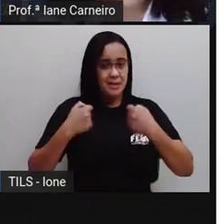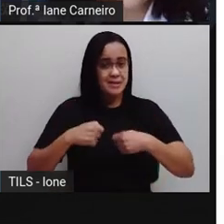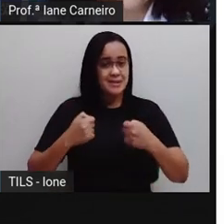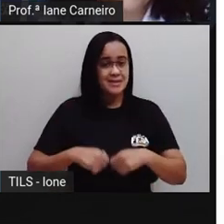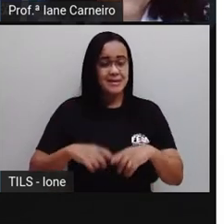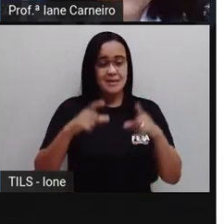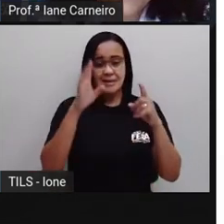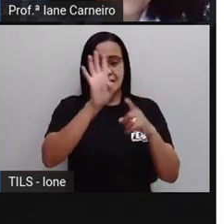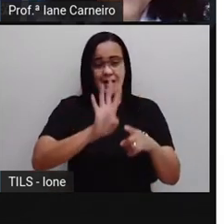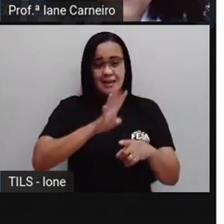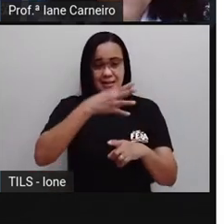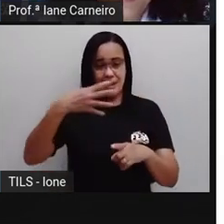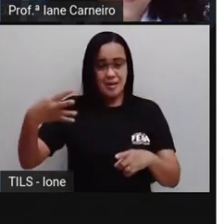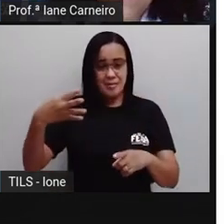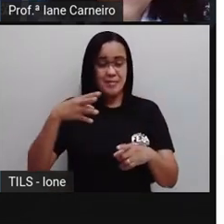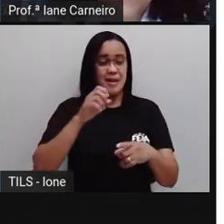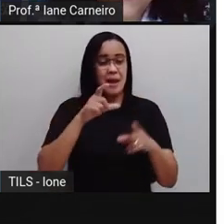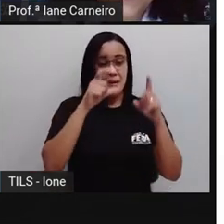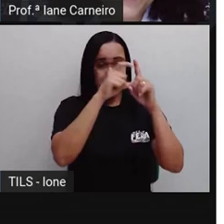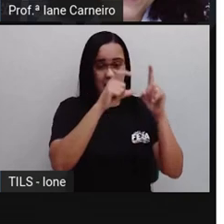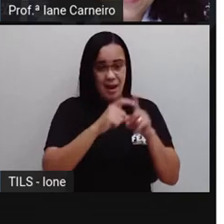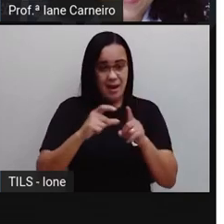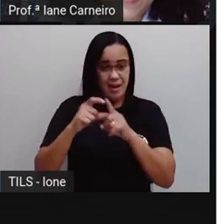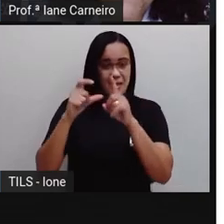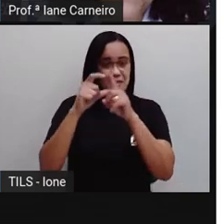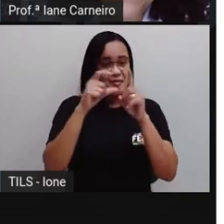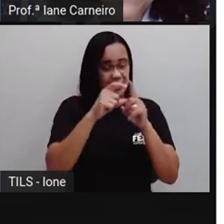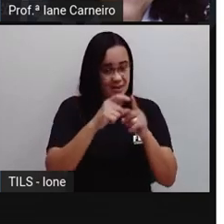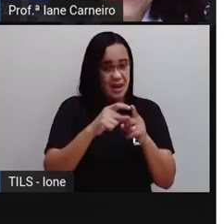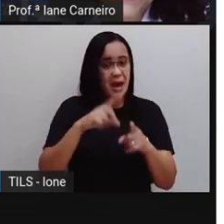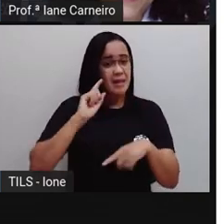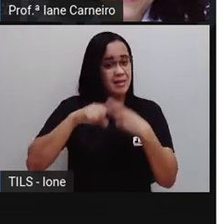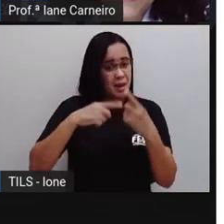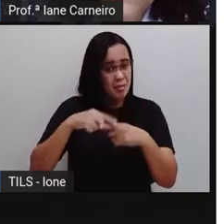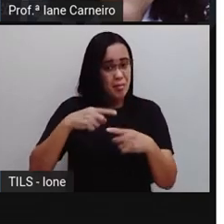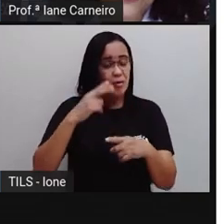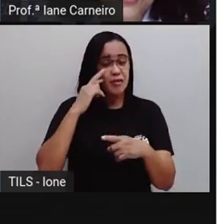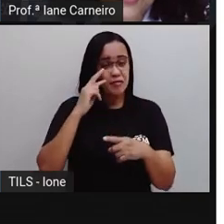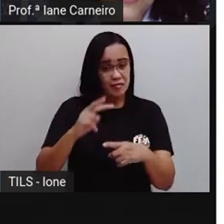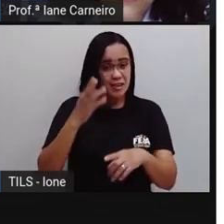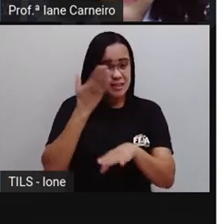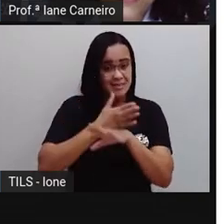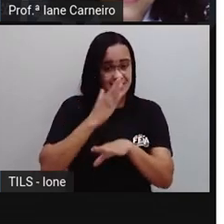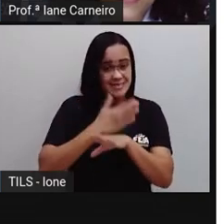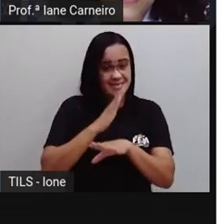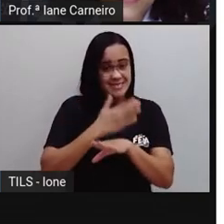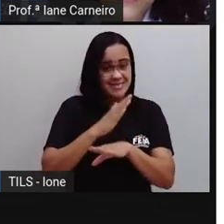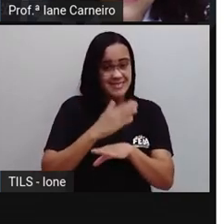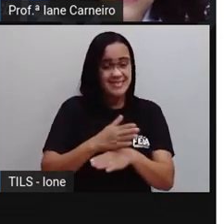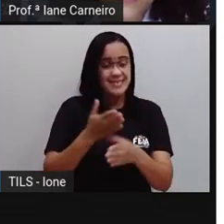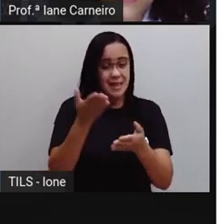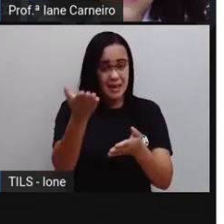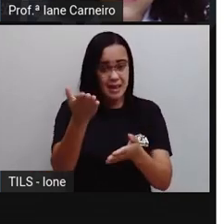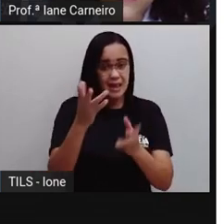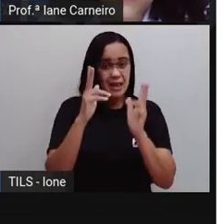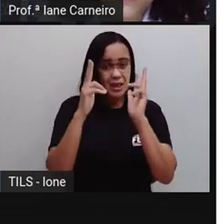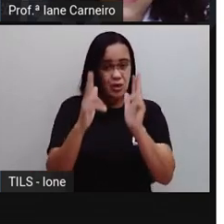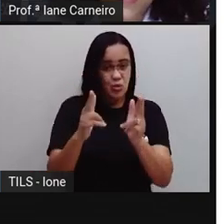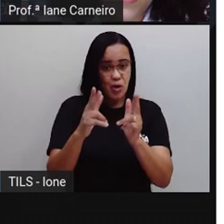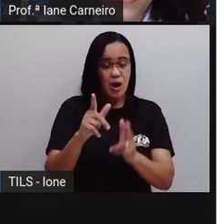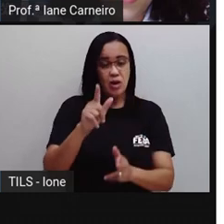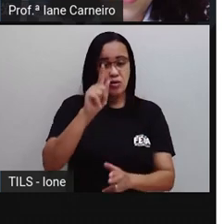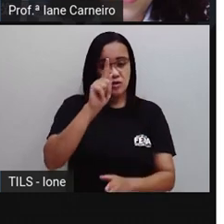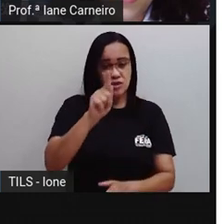então aqui é para colocou escrever uma palavra Vamos tentar ler Então aqui tem a letra g rogue e